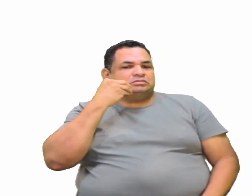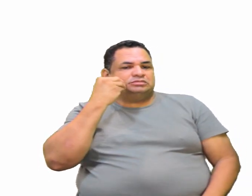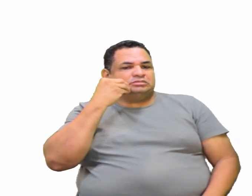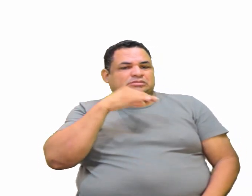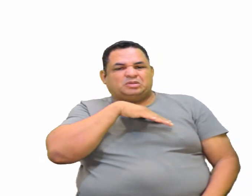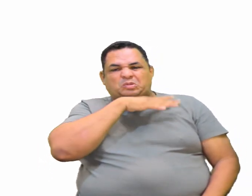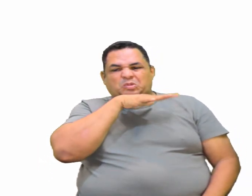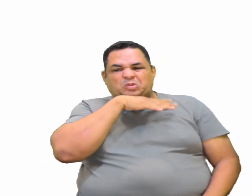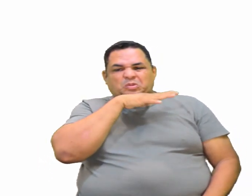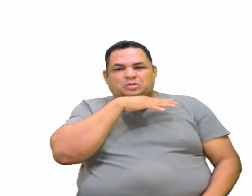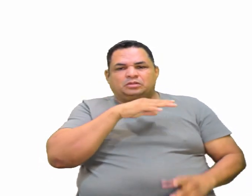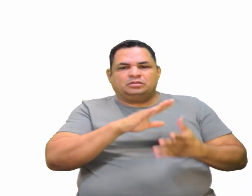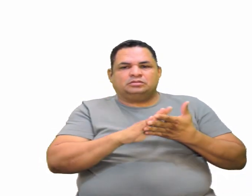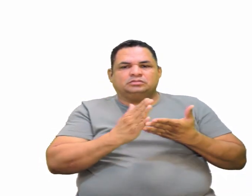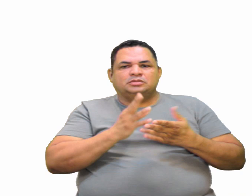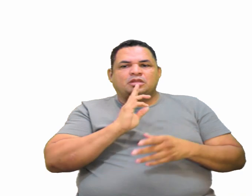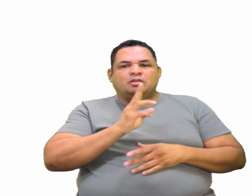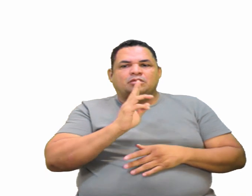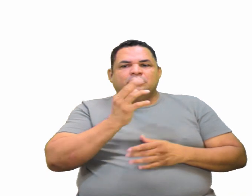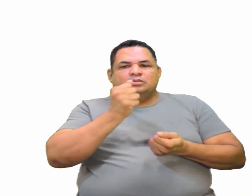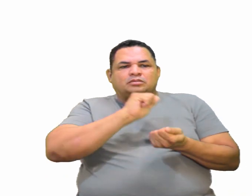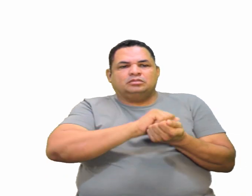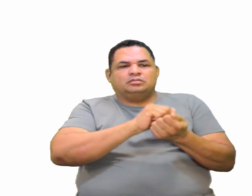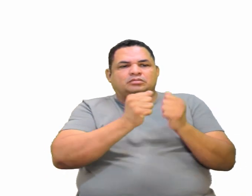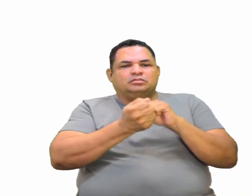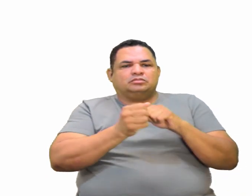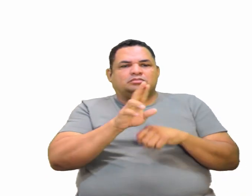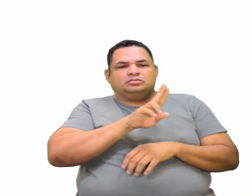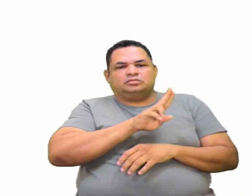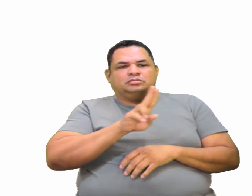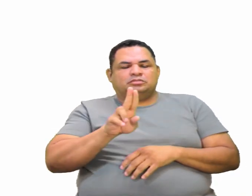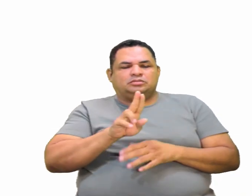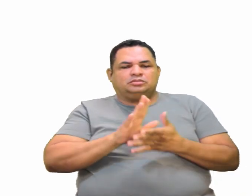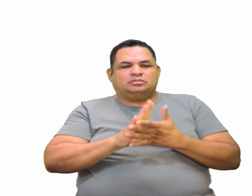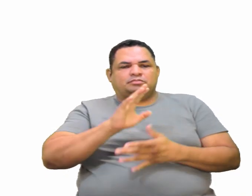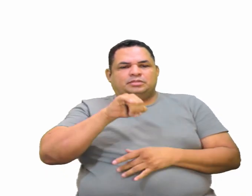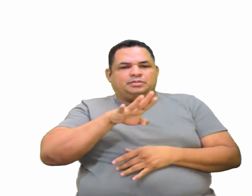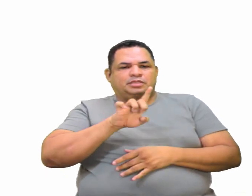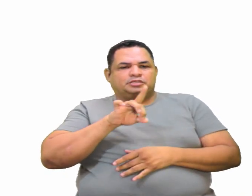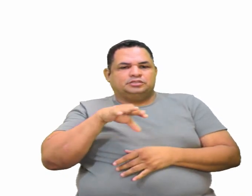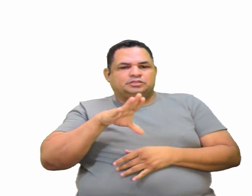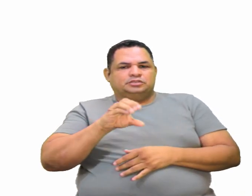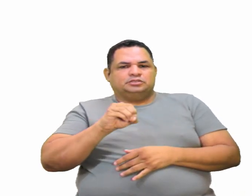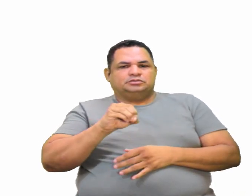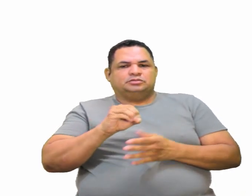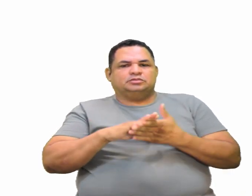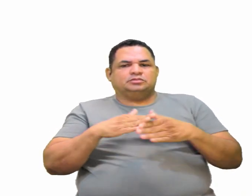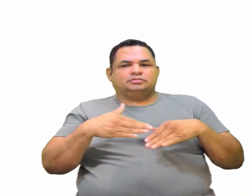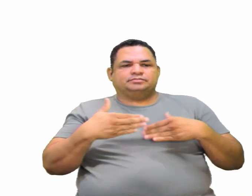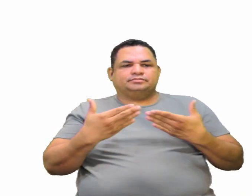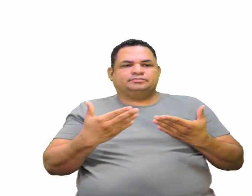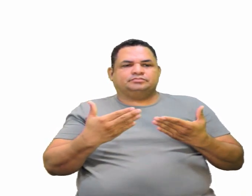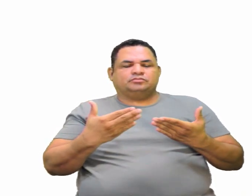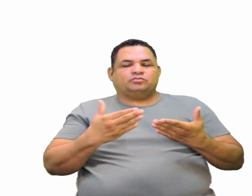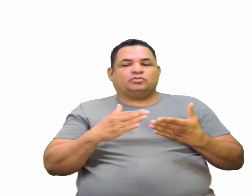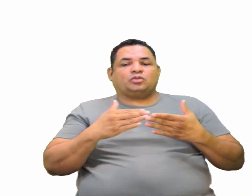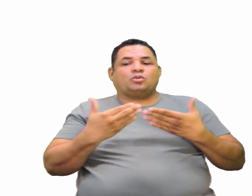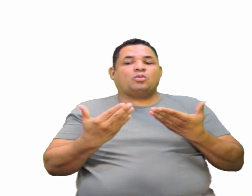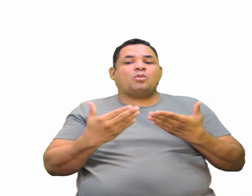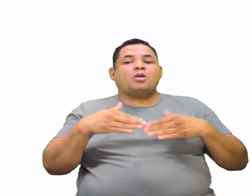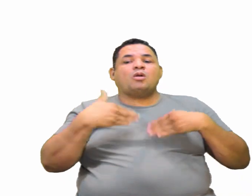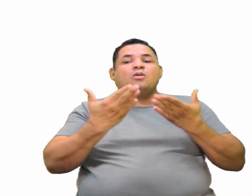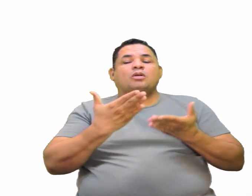com ela. A este processo adaptativo denominamos de mimetismo.